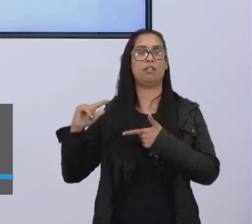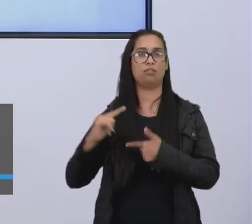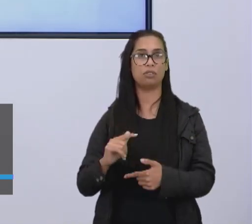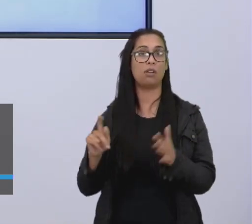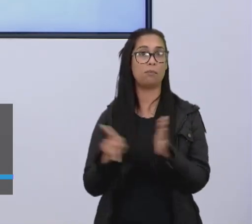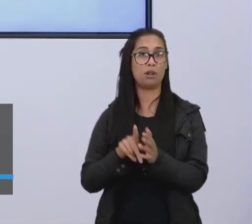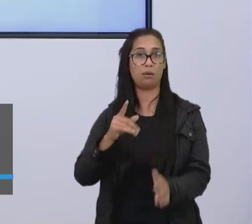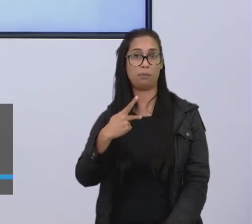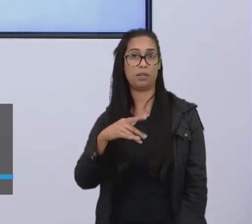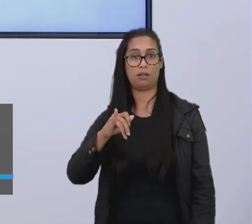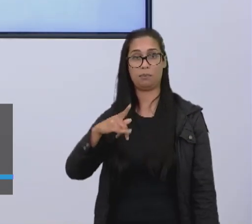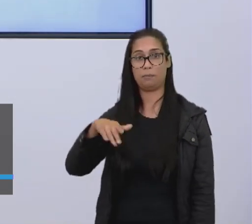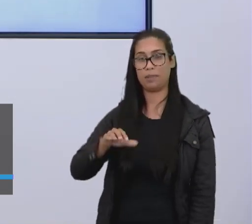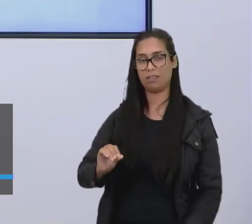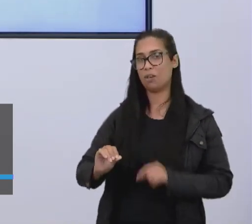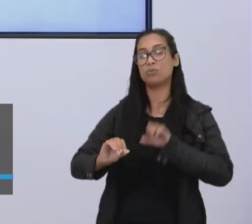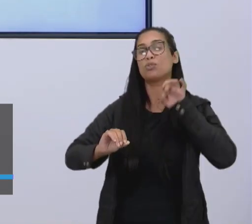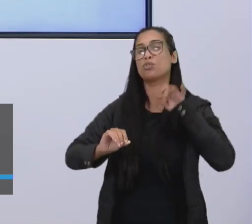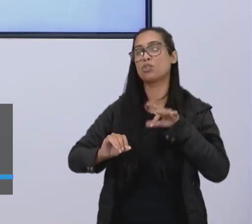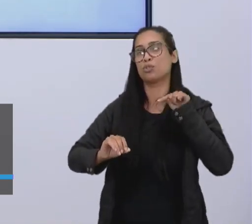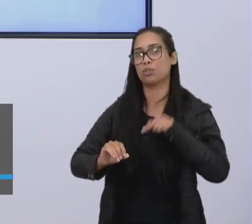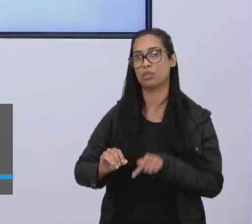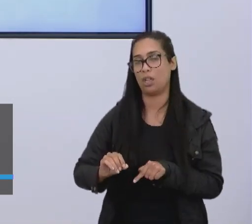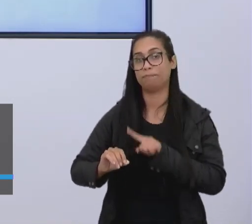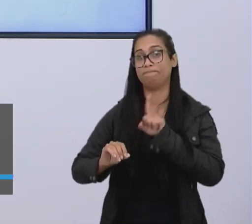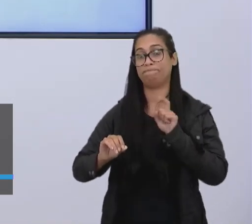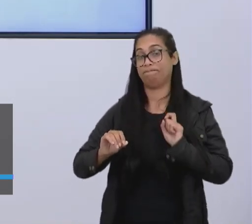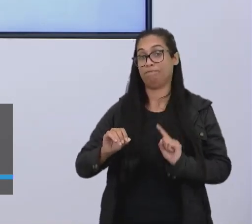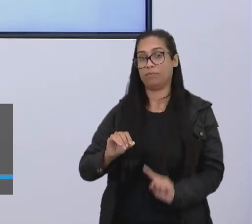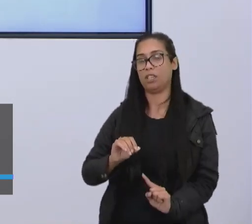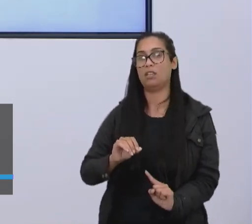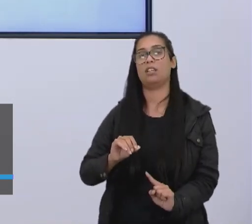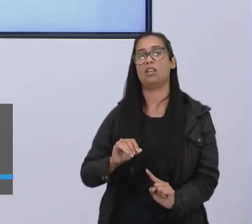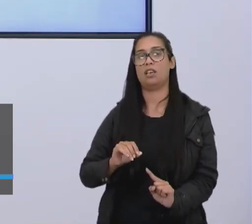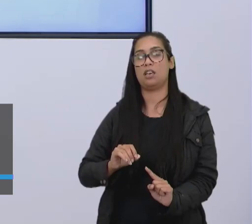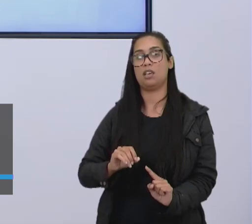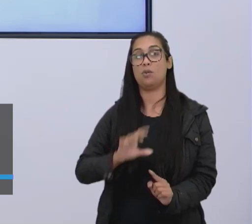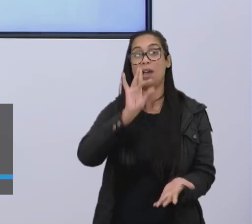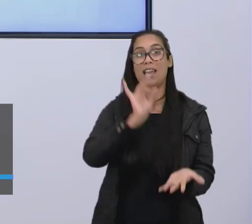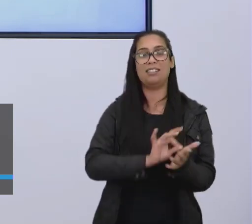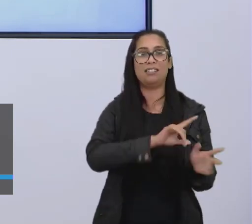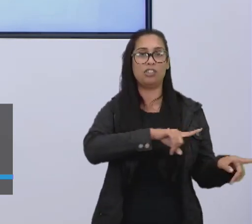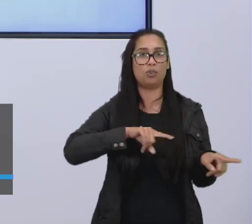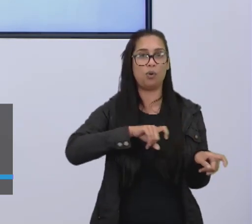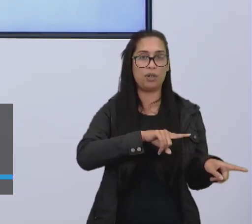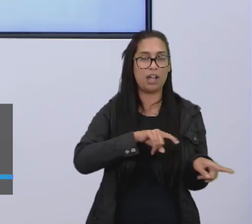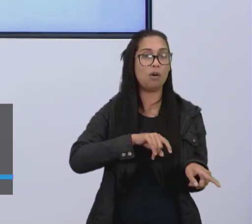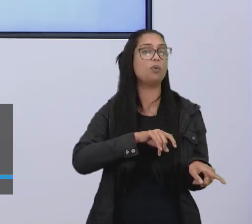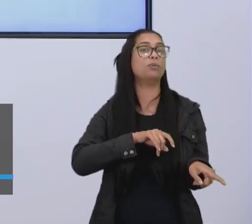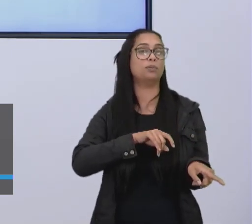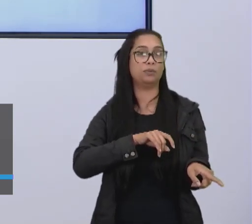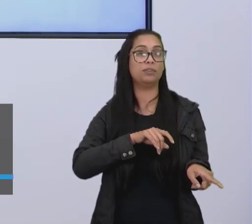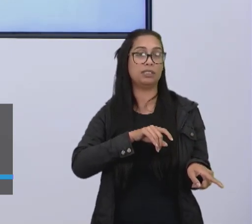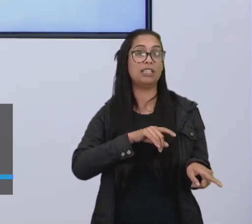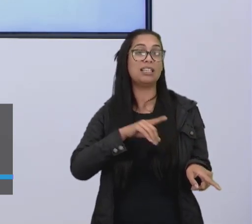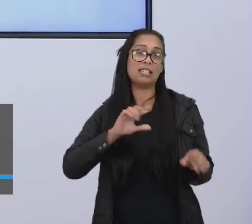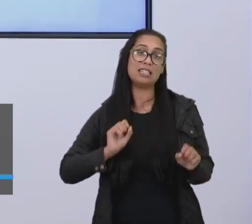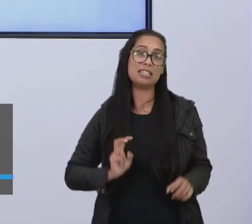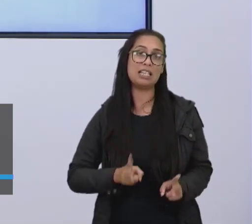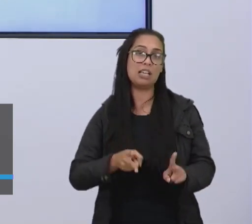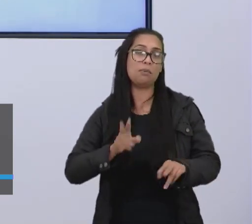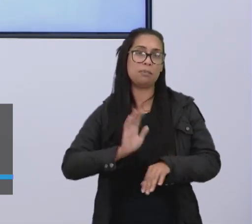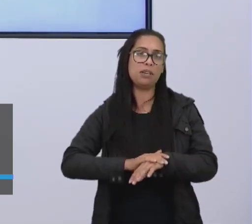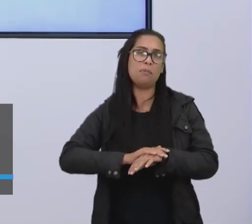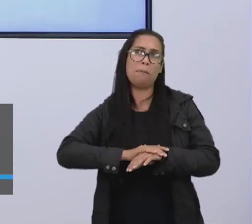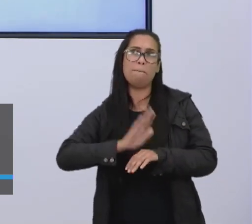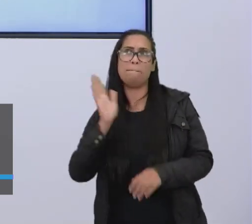né, e para o ambiente, vamos dizer assim, voltado mais para uma realidade rural, ele, teoricamente, atenderia mais esse público. Mas quando você abre a